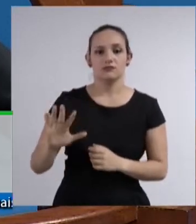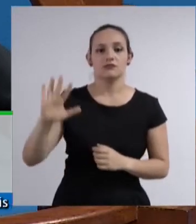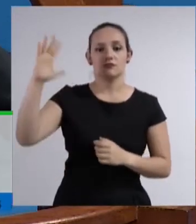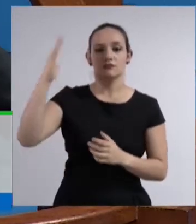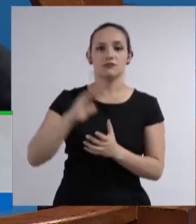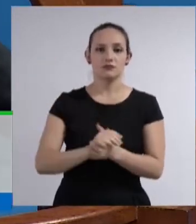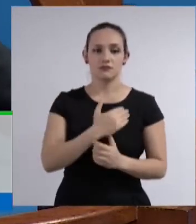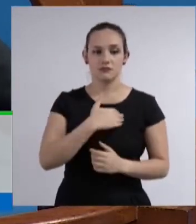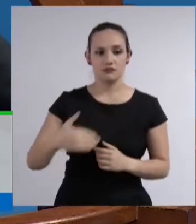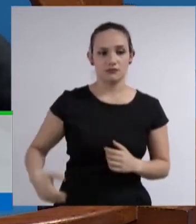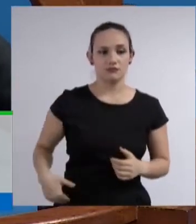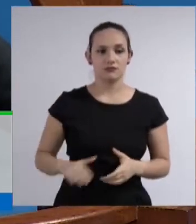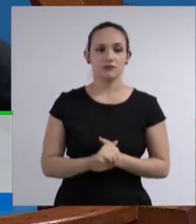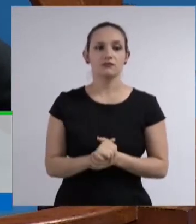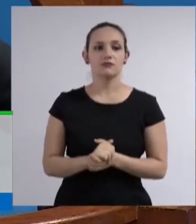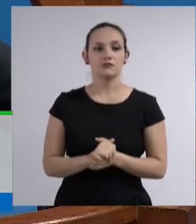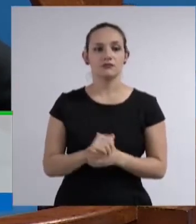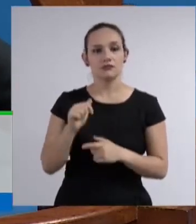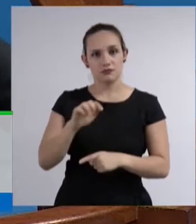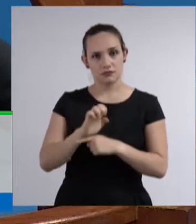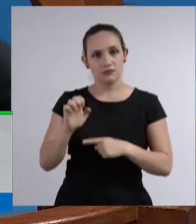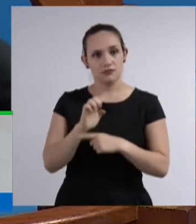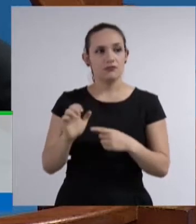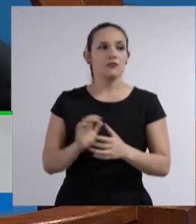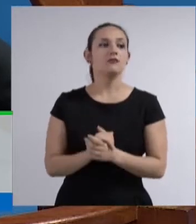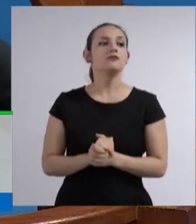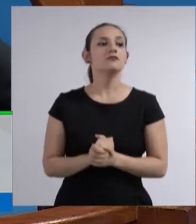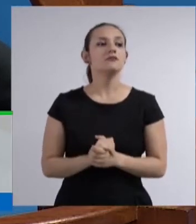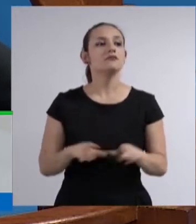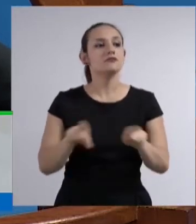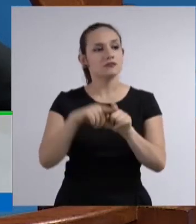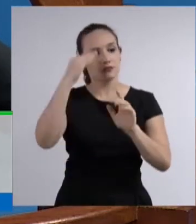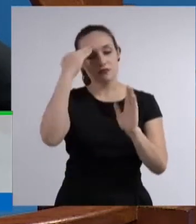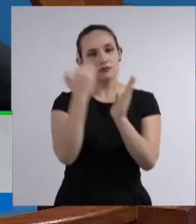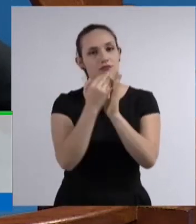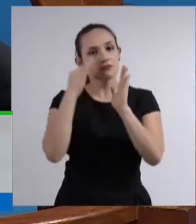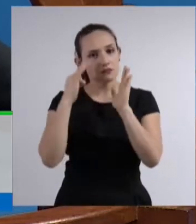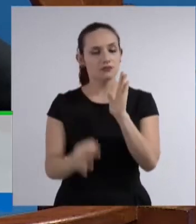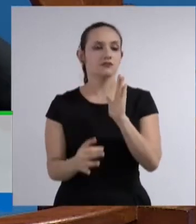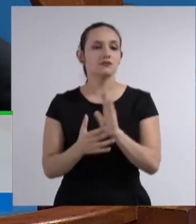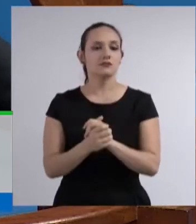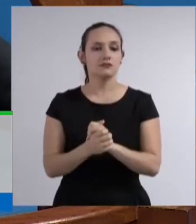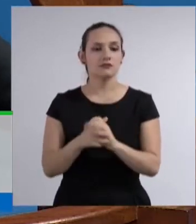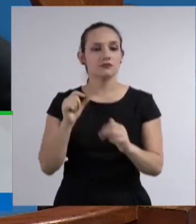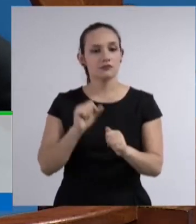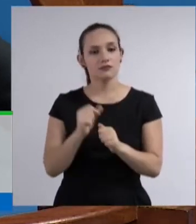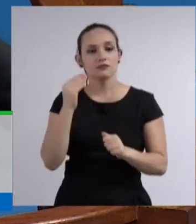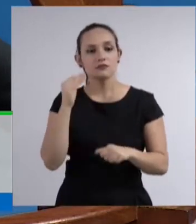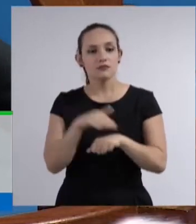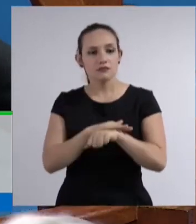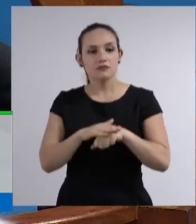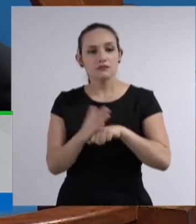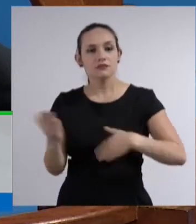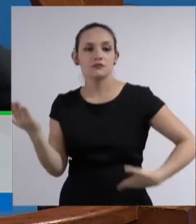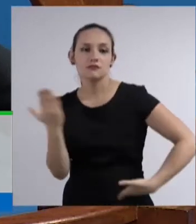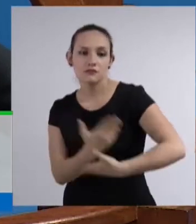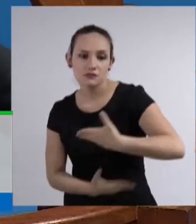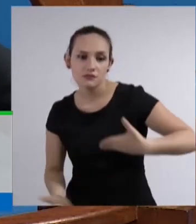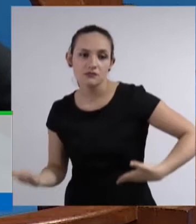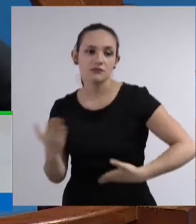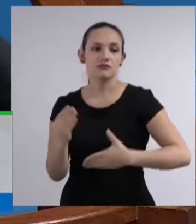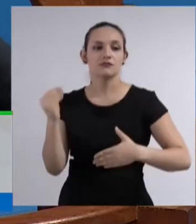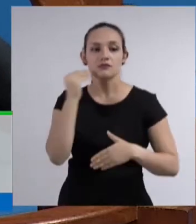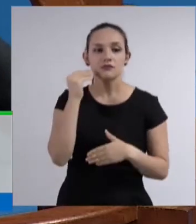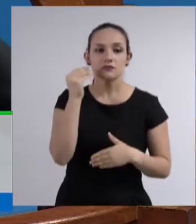né, o governo do Estado também cumpra com esse papel de fazer a mediação nesses conflitos e